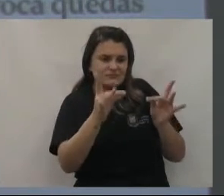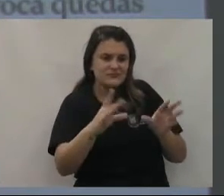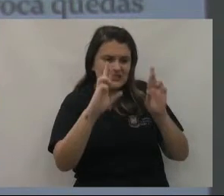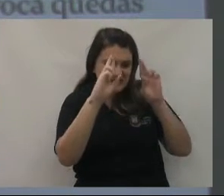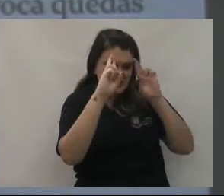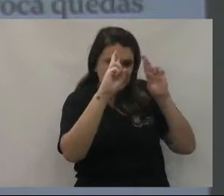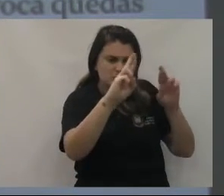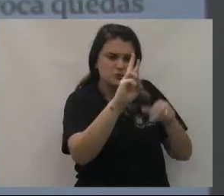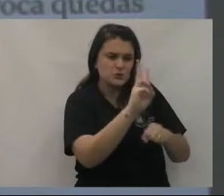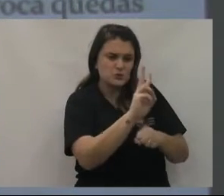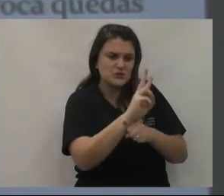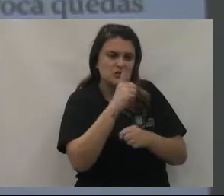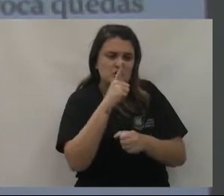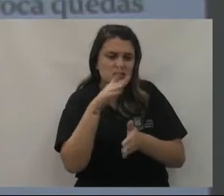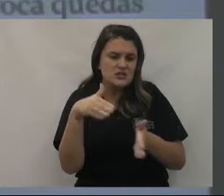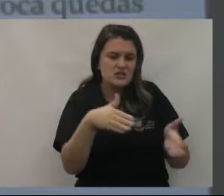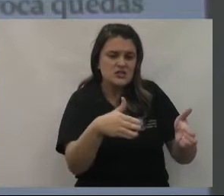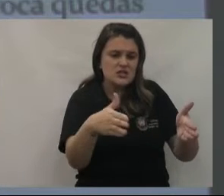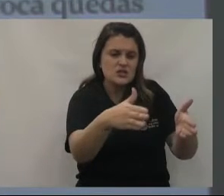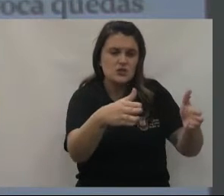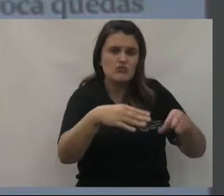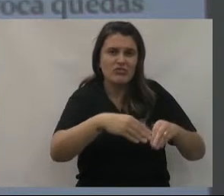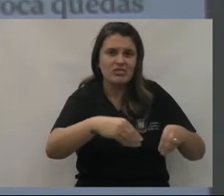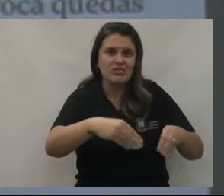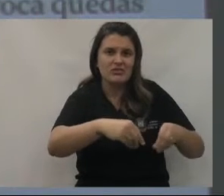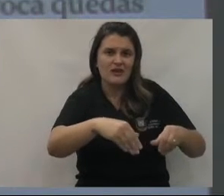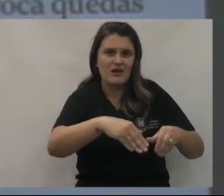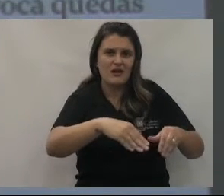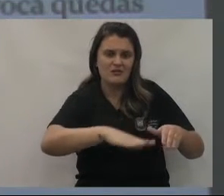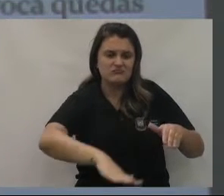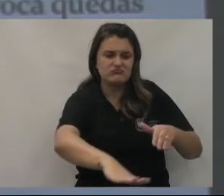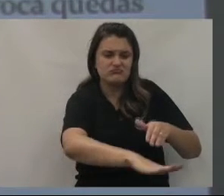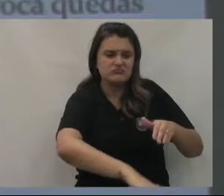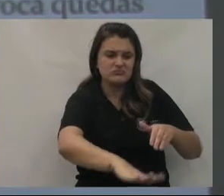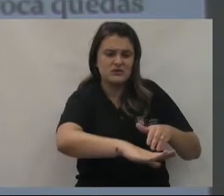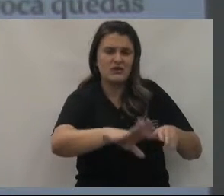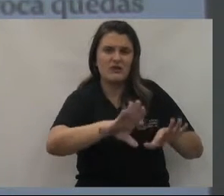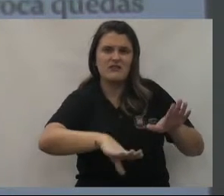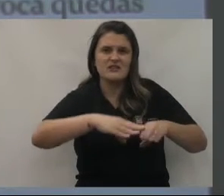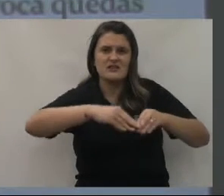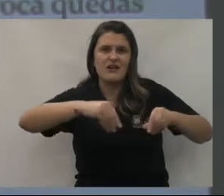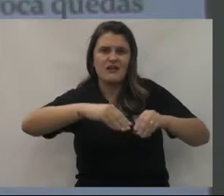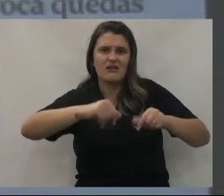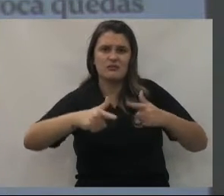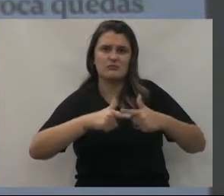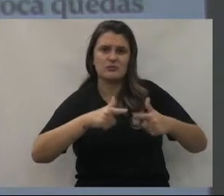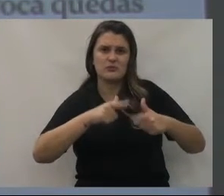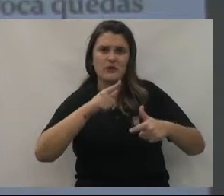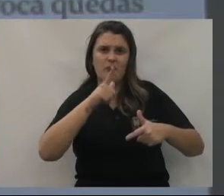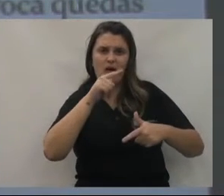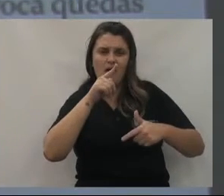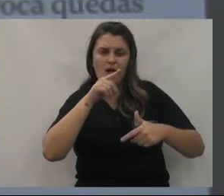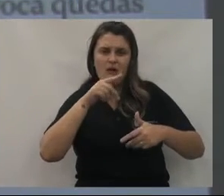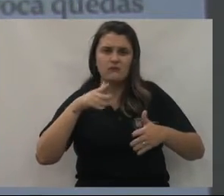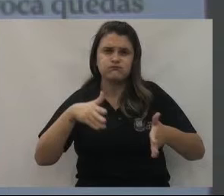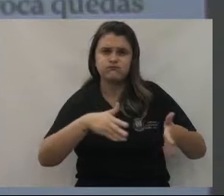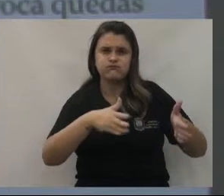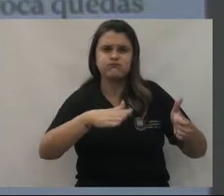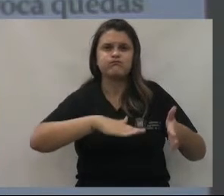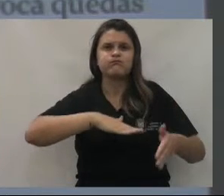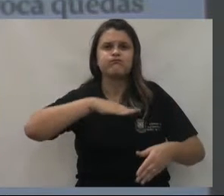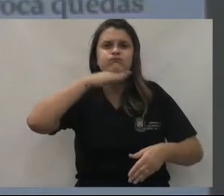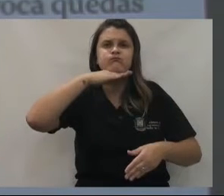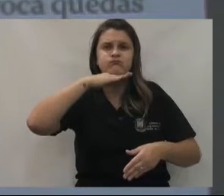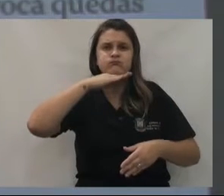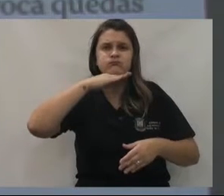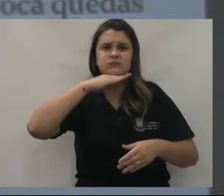assim, o aterro. Esse aterro tem provocado grande parte das enchentes e tem aumentado muito as